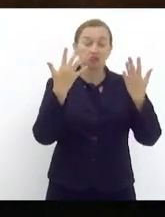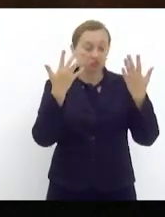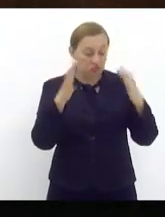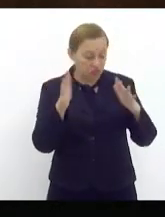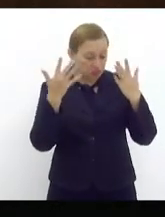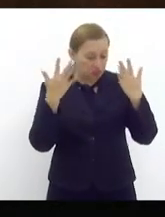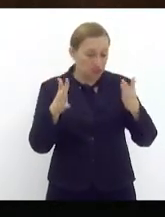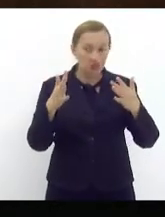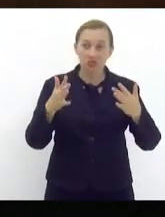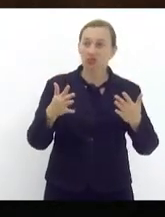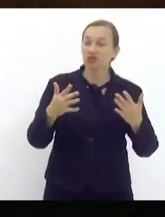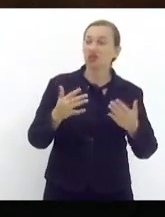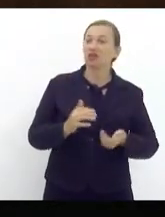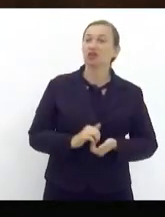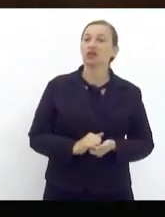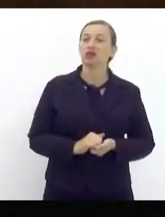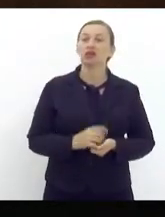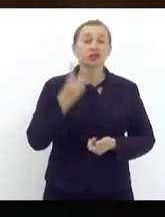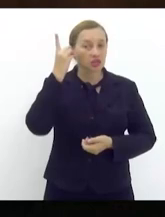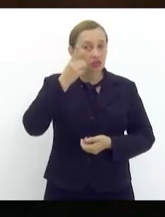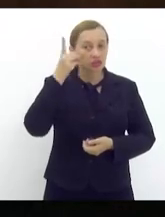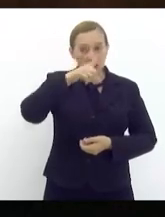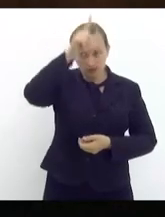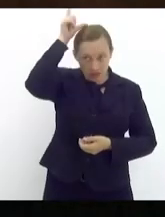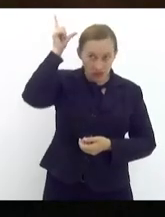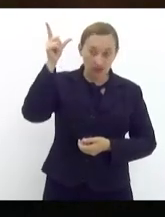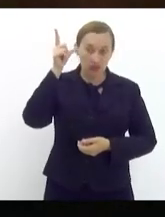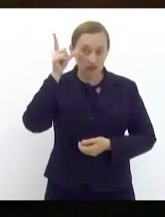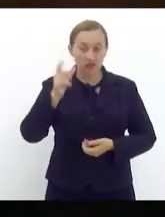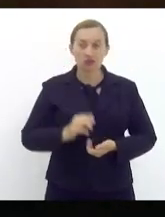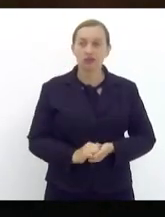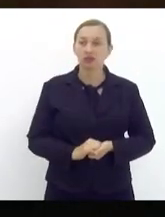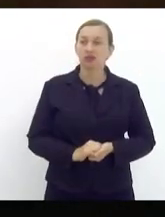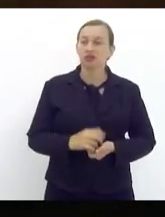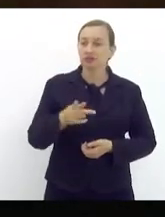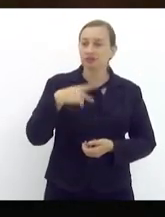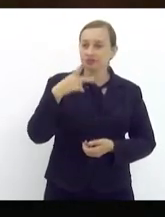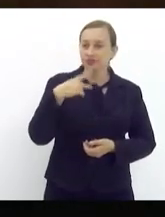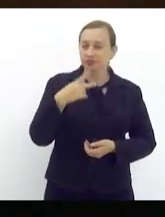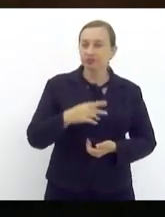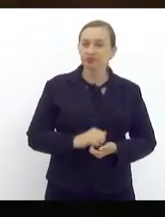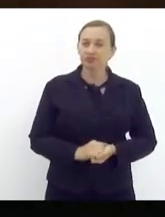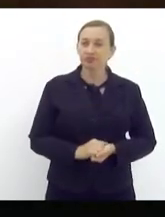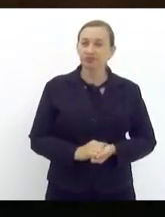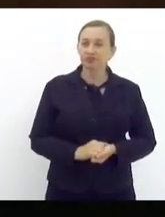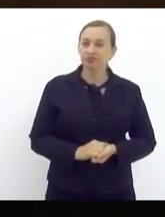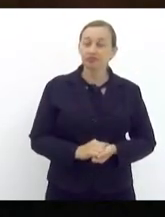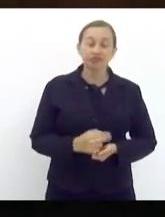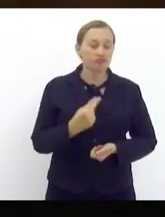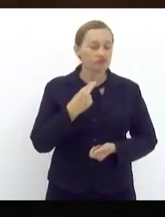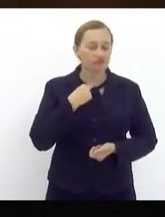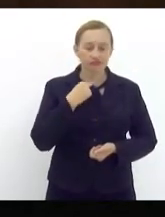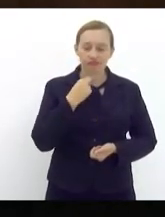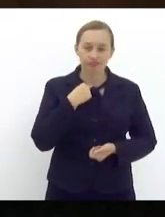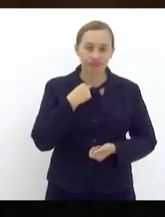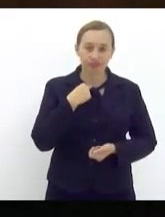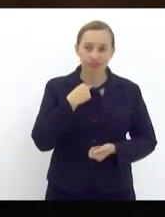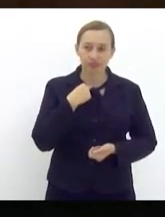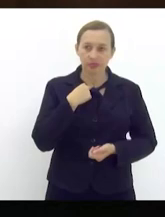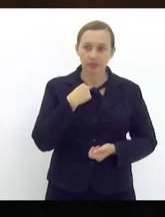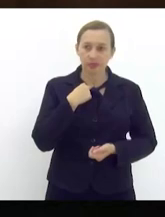parabenizar, saudar também o deputado Luiz Paulo e dizer que nós não podemos